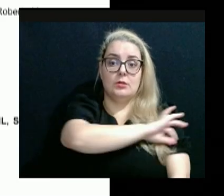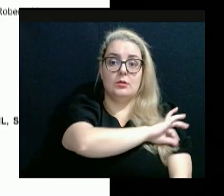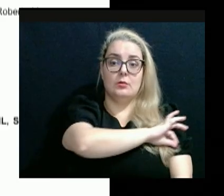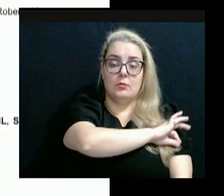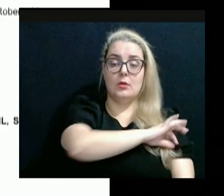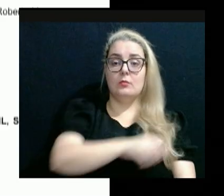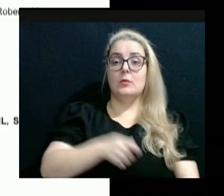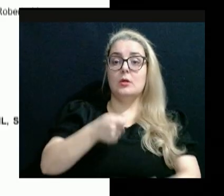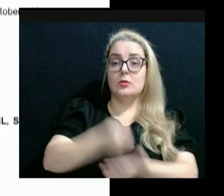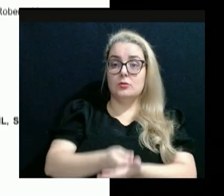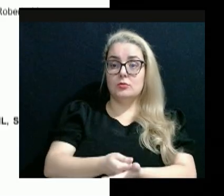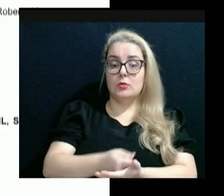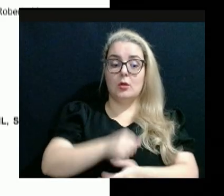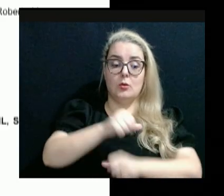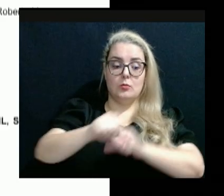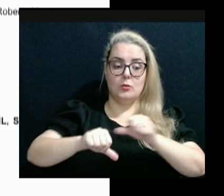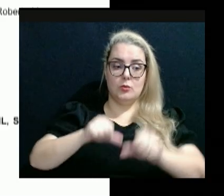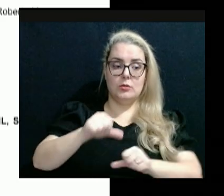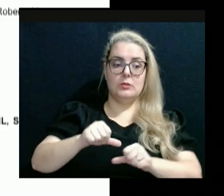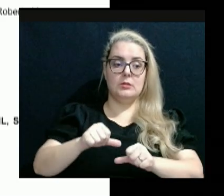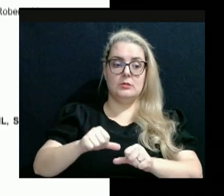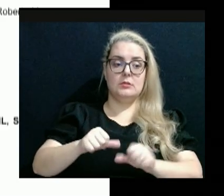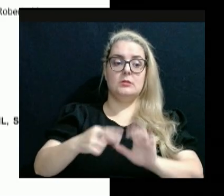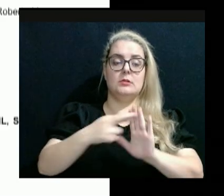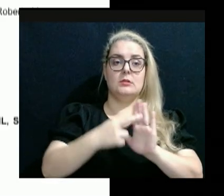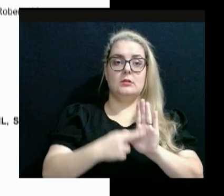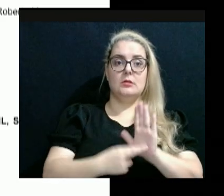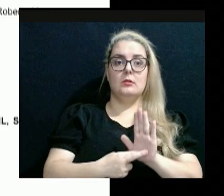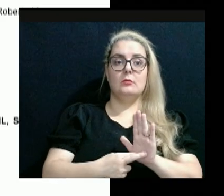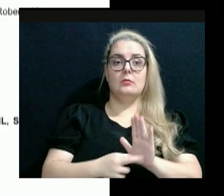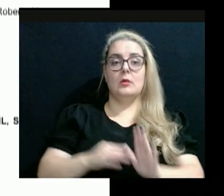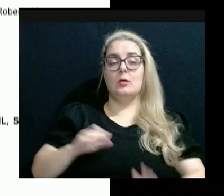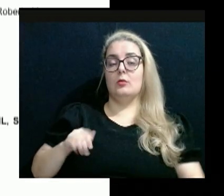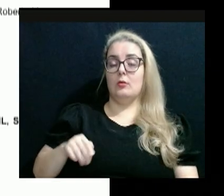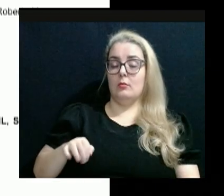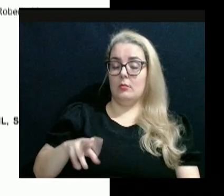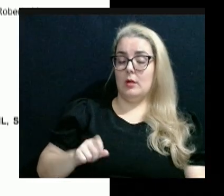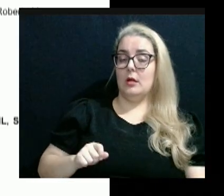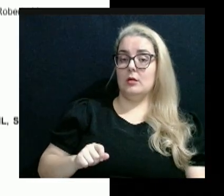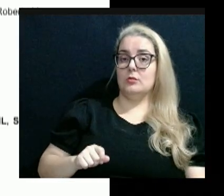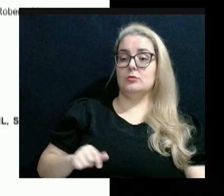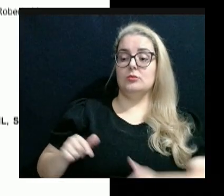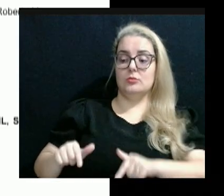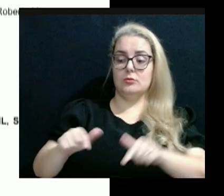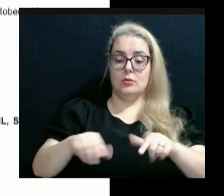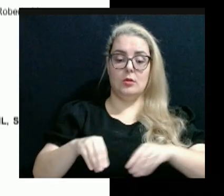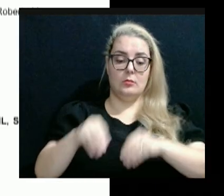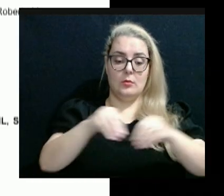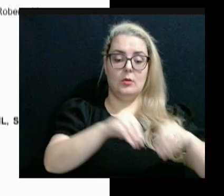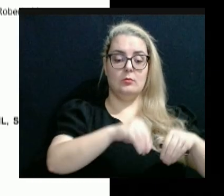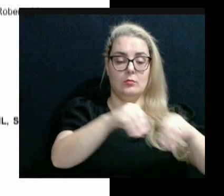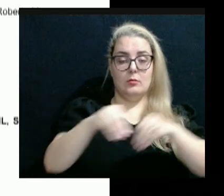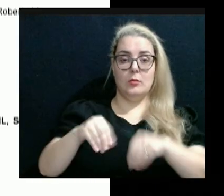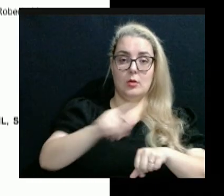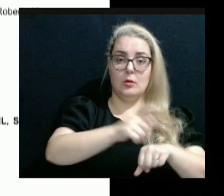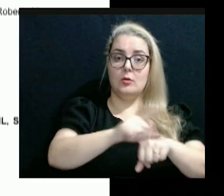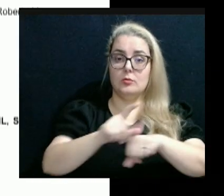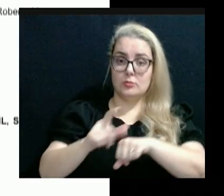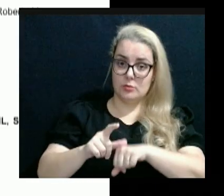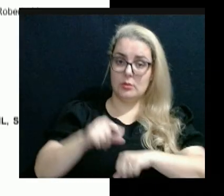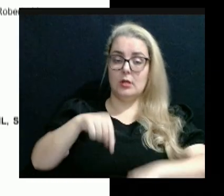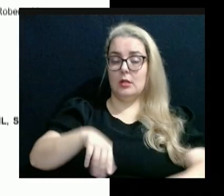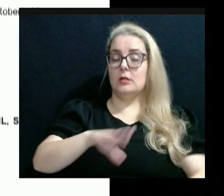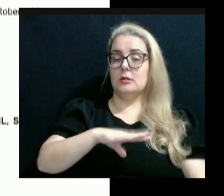estabelece mudanças nas regras para o comércio ambulante aqui da cidade. A proposta altera uma lei de